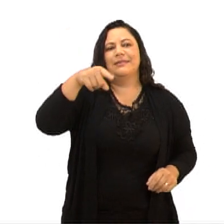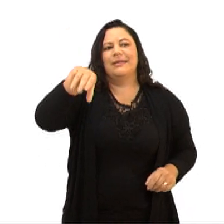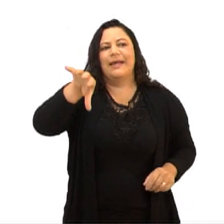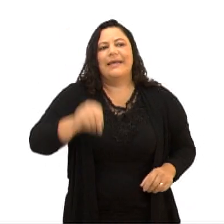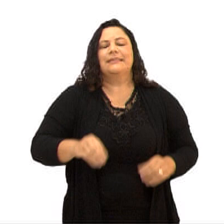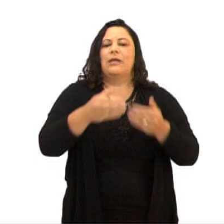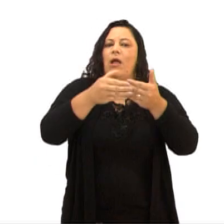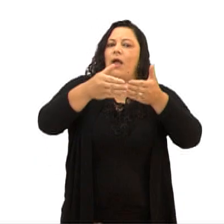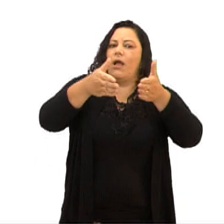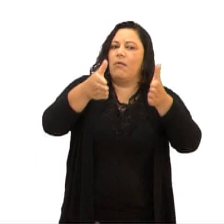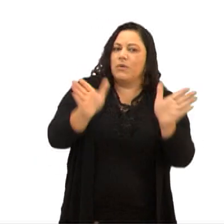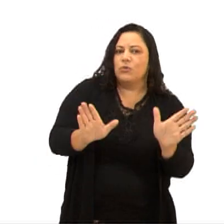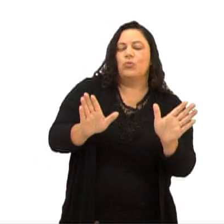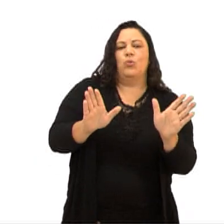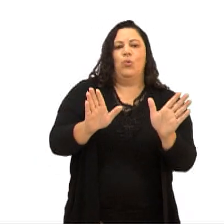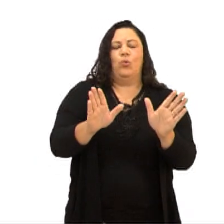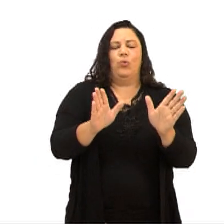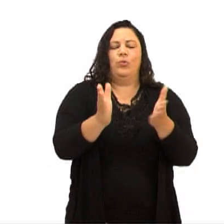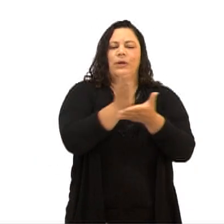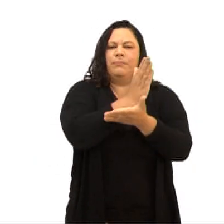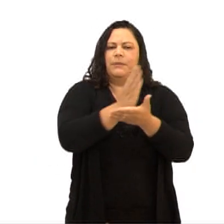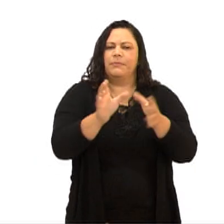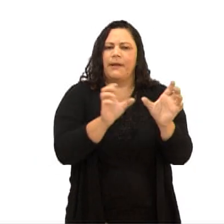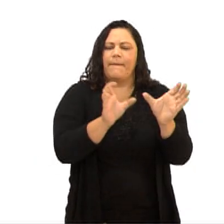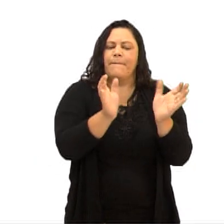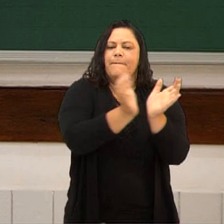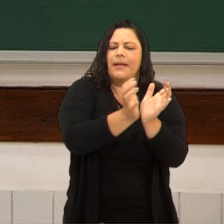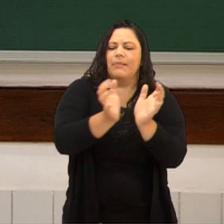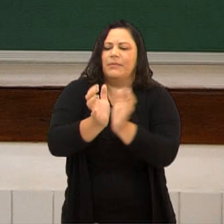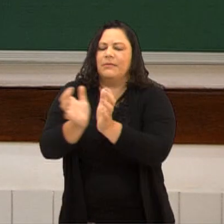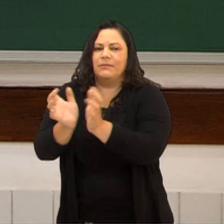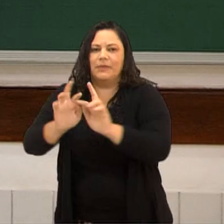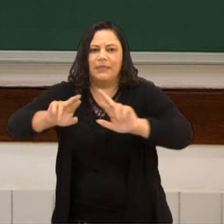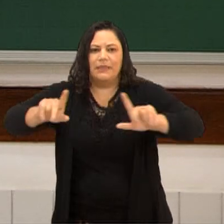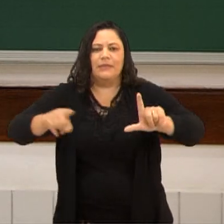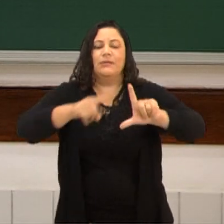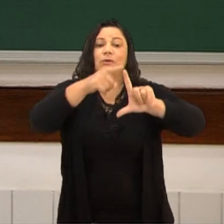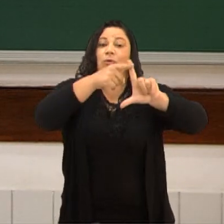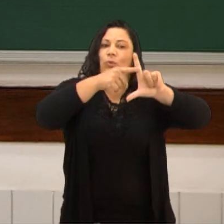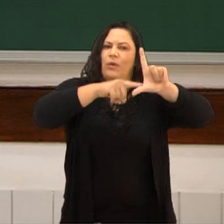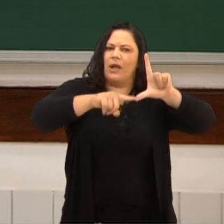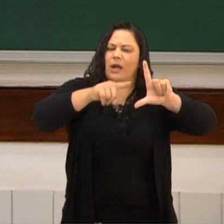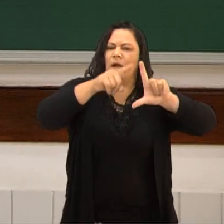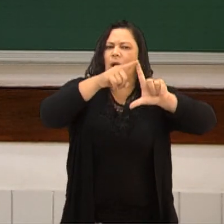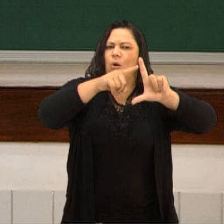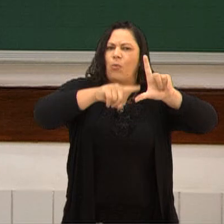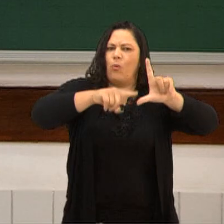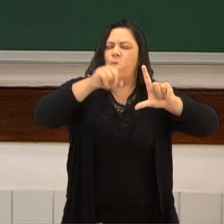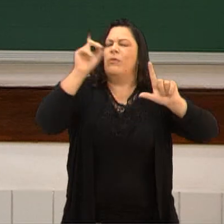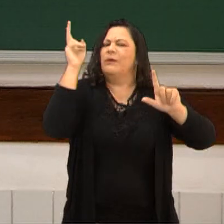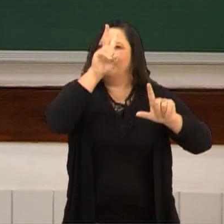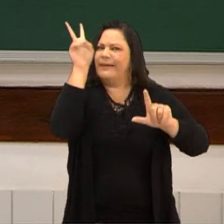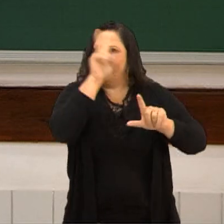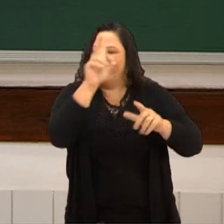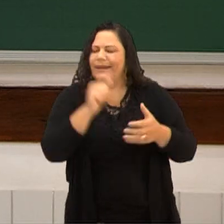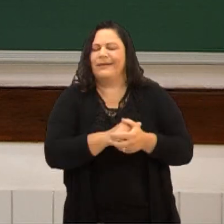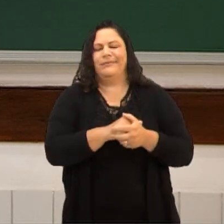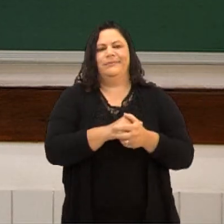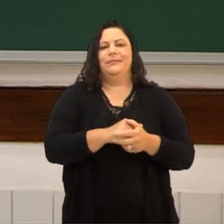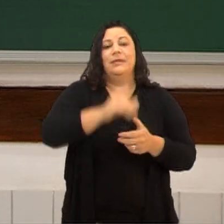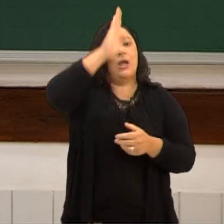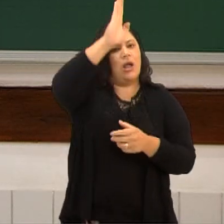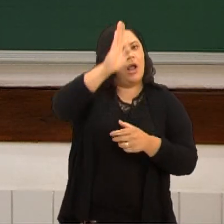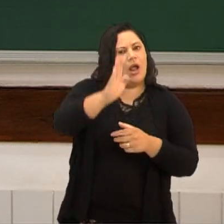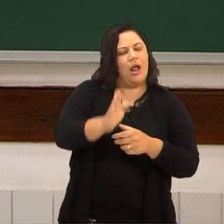abertura, classificação dos ângulos. Lembram lá do ângulo reto, ângulo agudo, obtuso, uma volta completa.